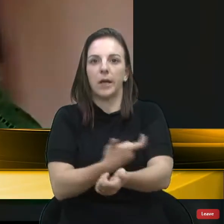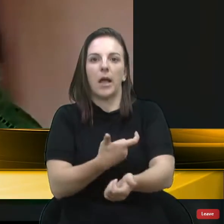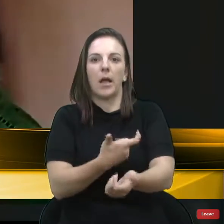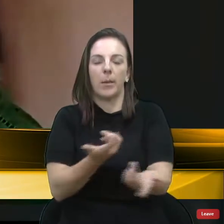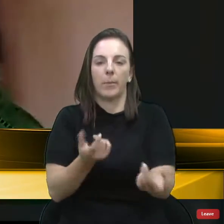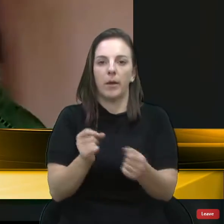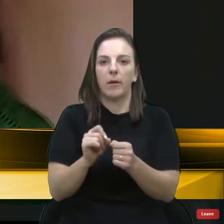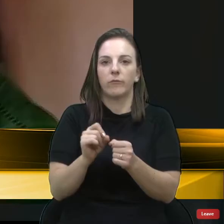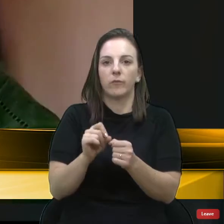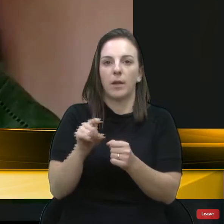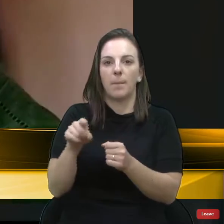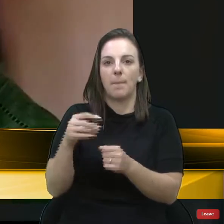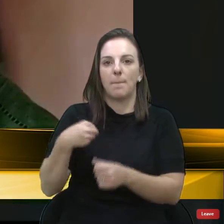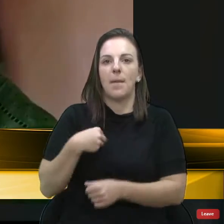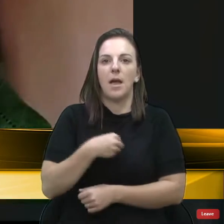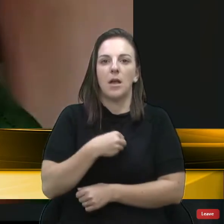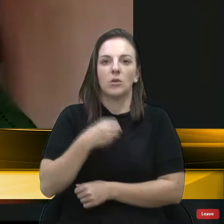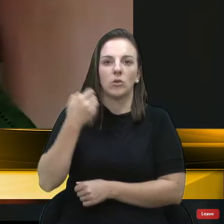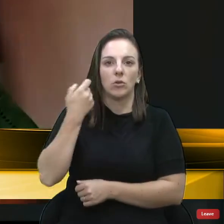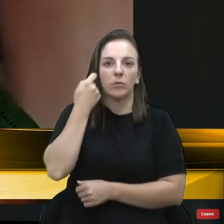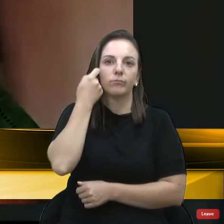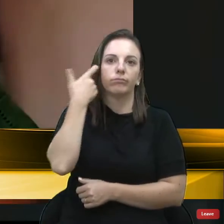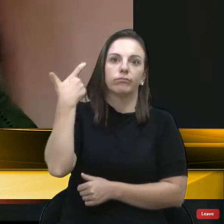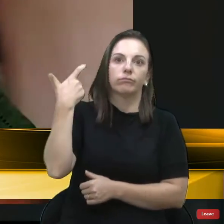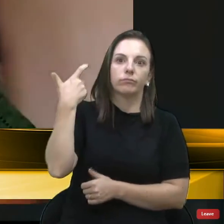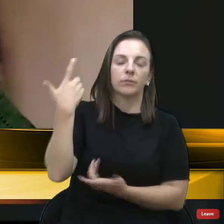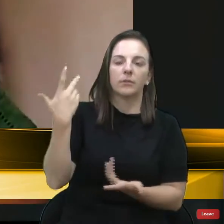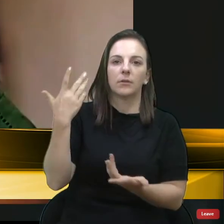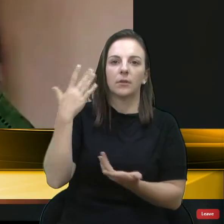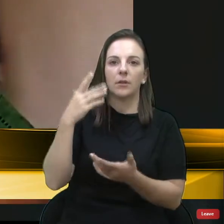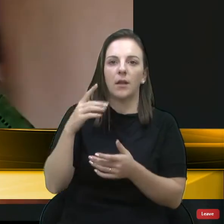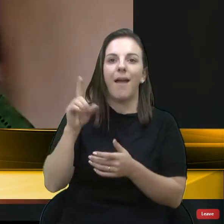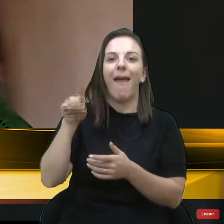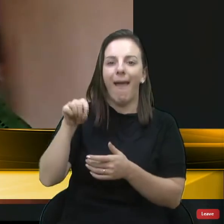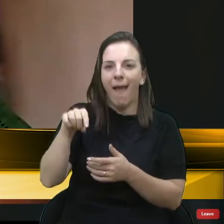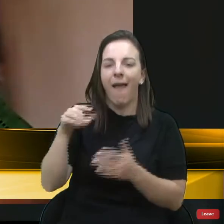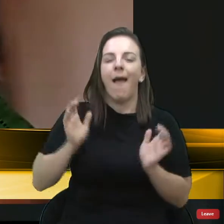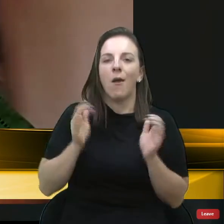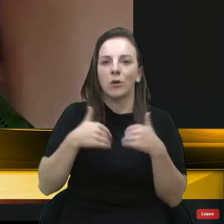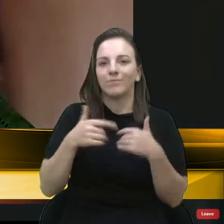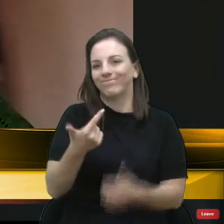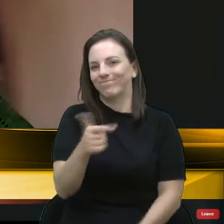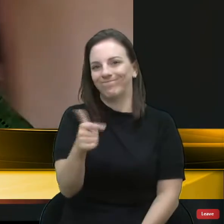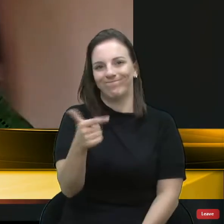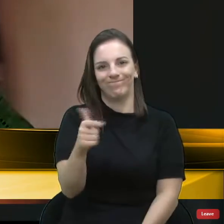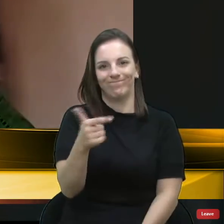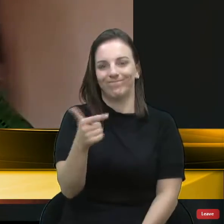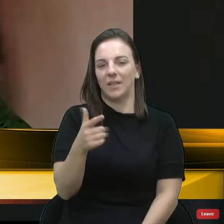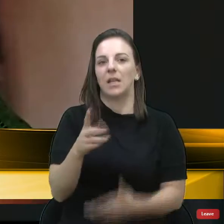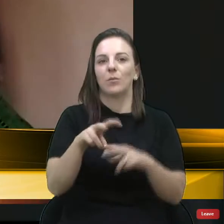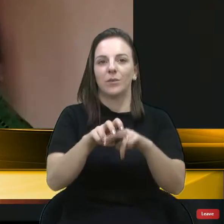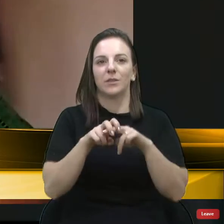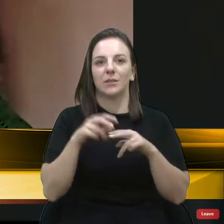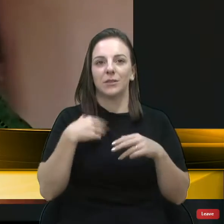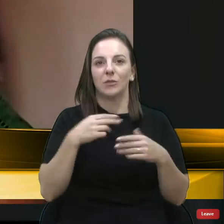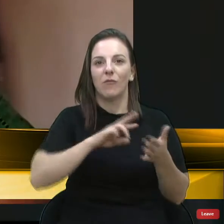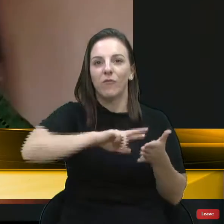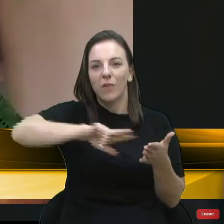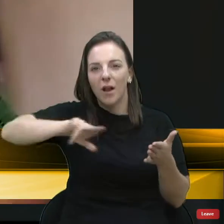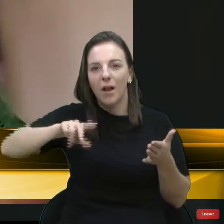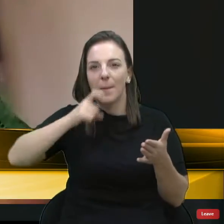e que, através de um exame, a pessoa diga, não, é autismo. Então, muitos pais, muitas famílias